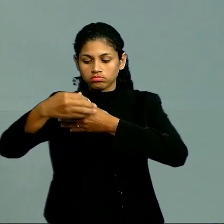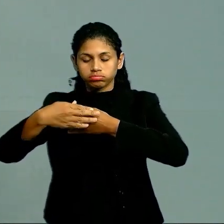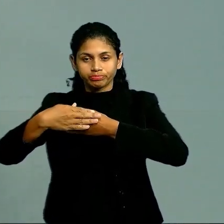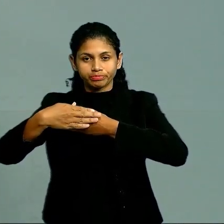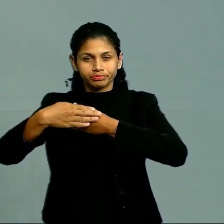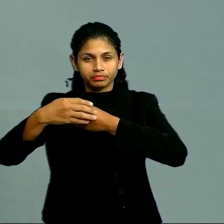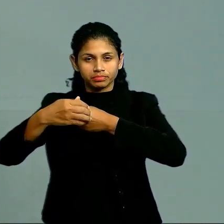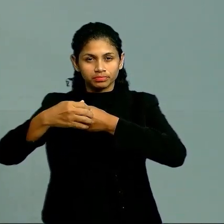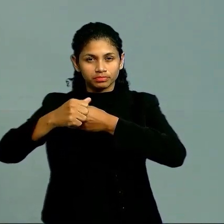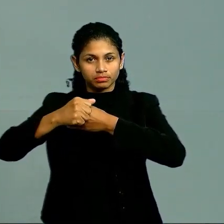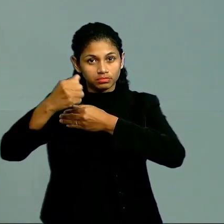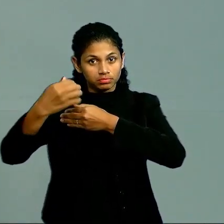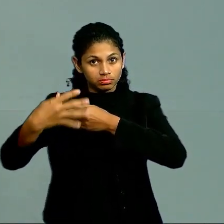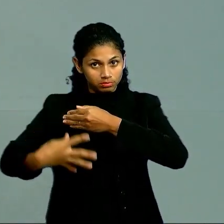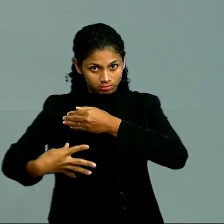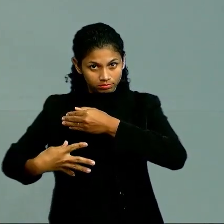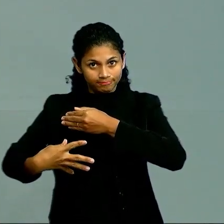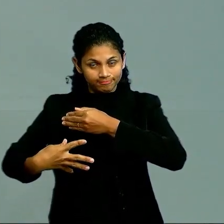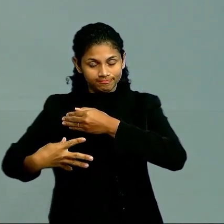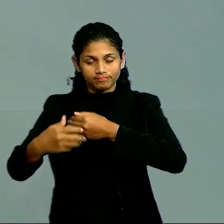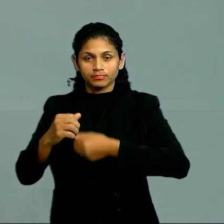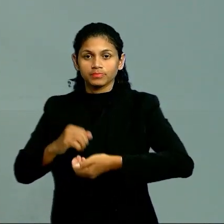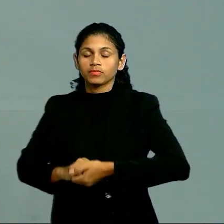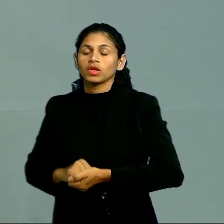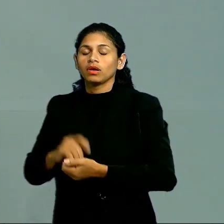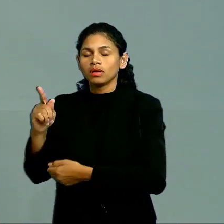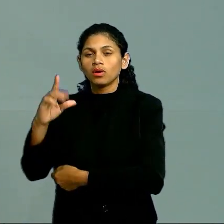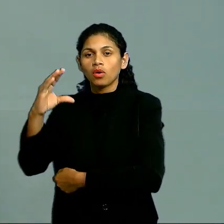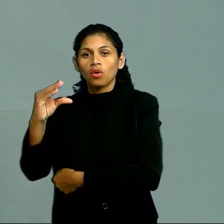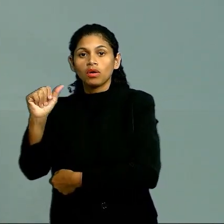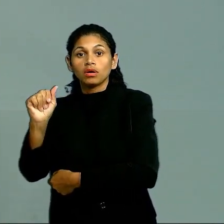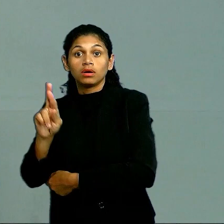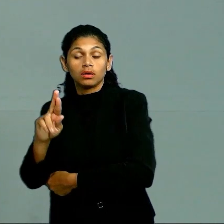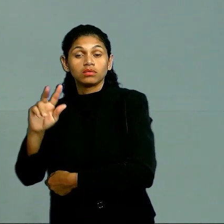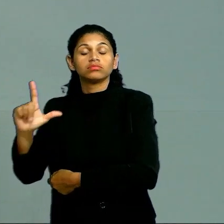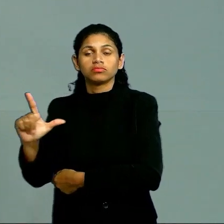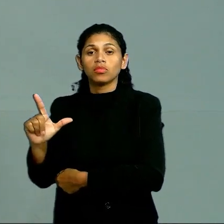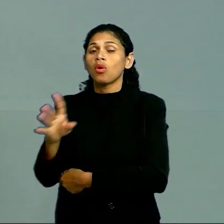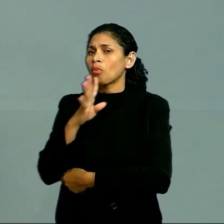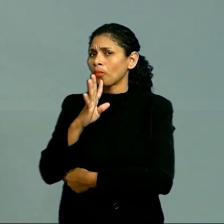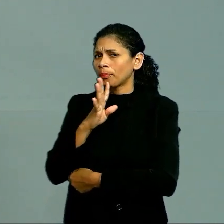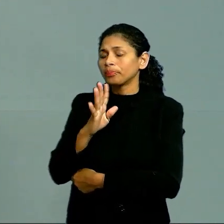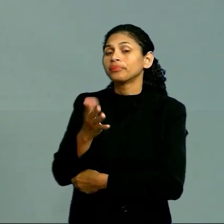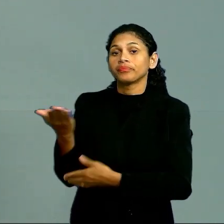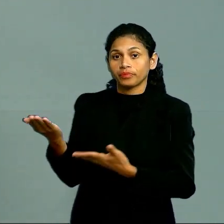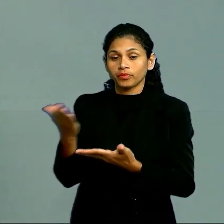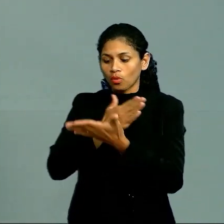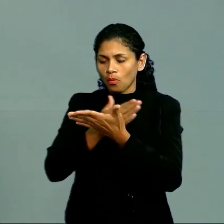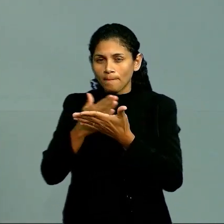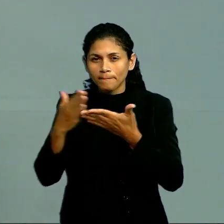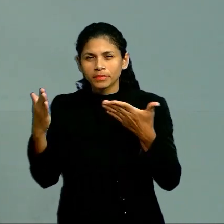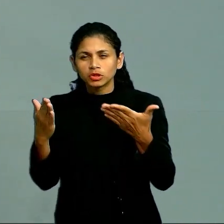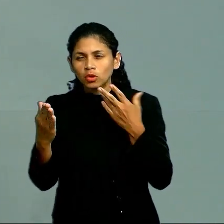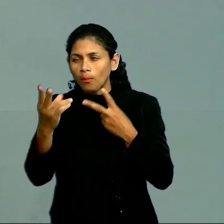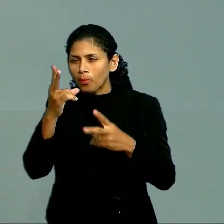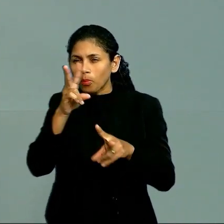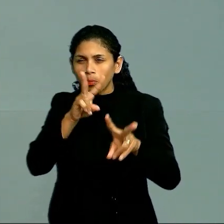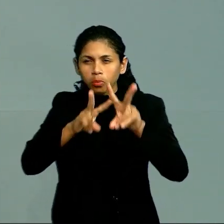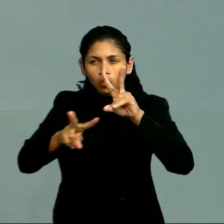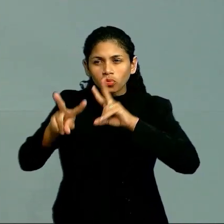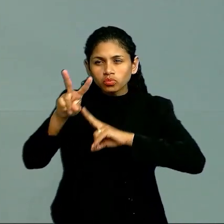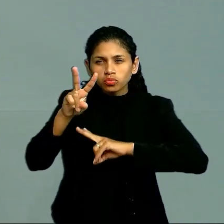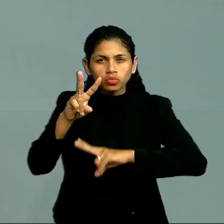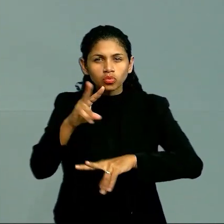pessoal, ele é conhecido como Linneu, tá? Ele fez essa necessidade, ele observou os seres vivos e começou a